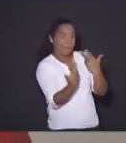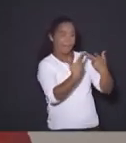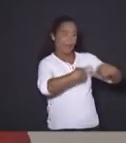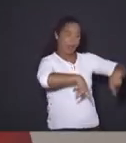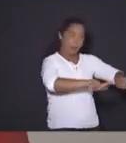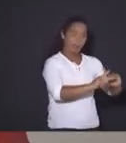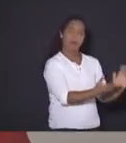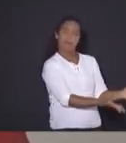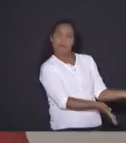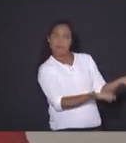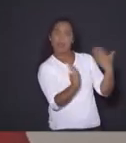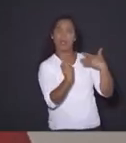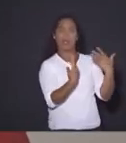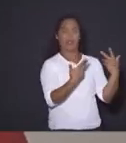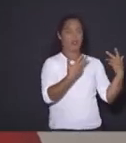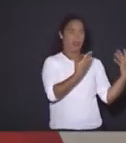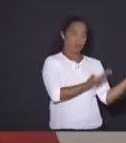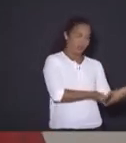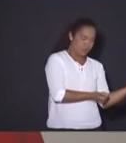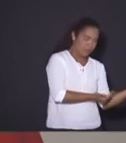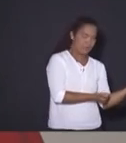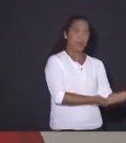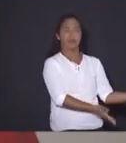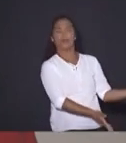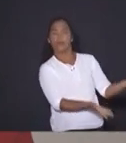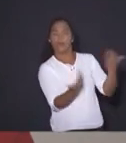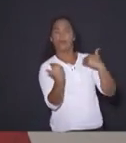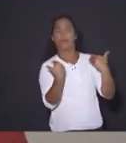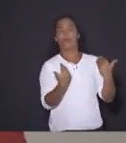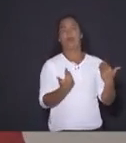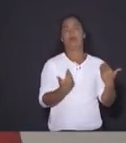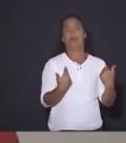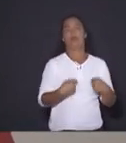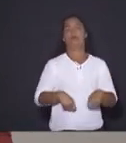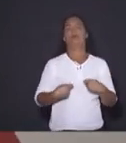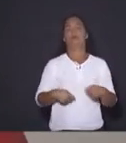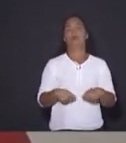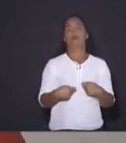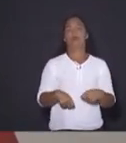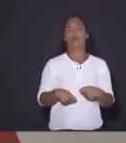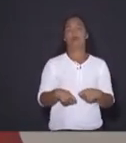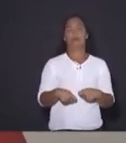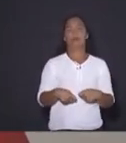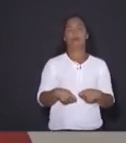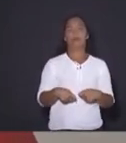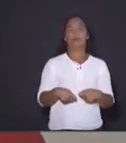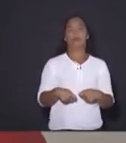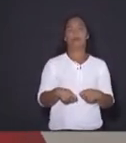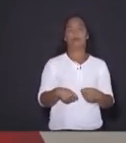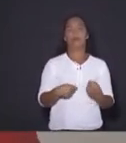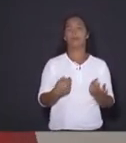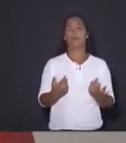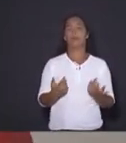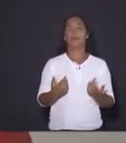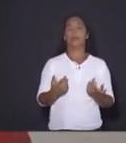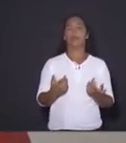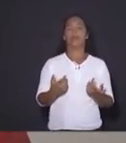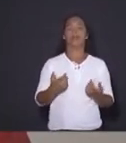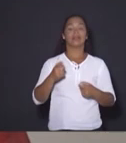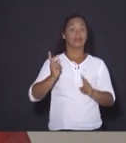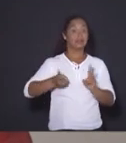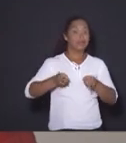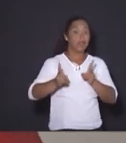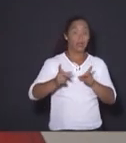para a política participar a aam nas nossas em todos os nossos